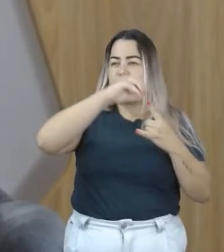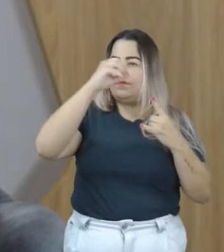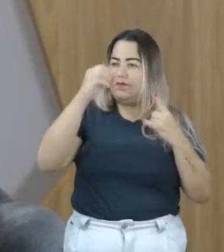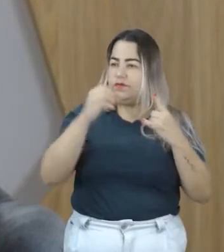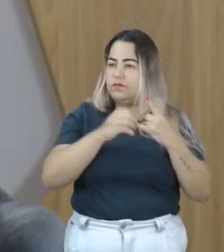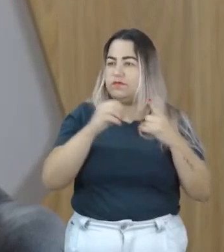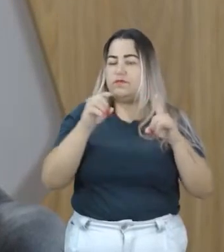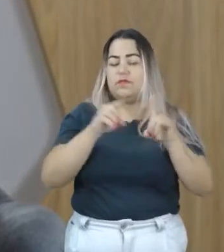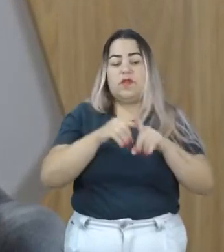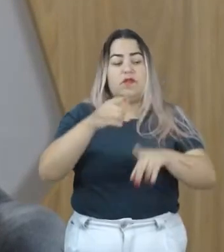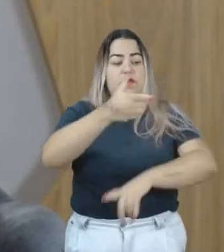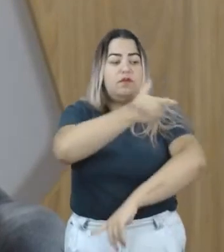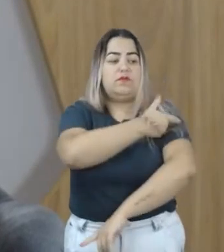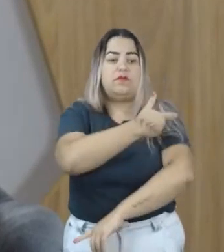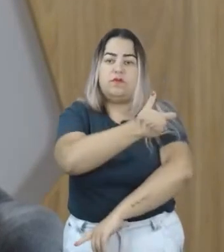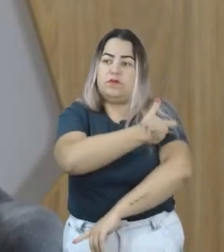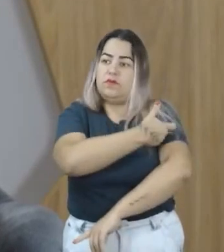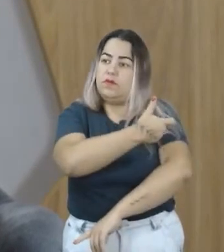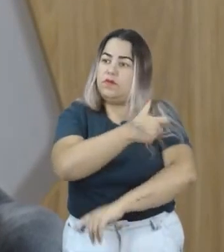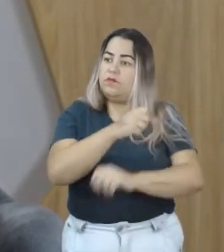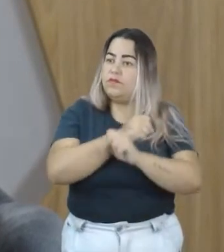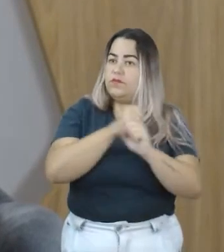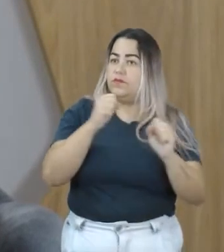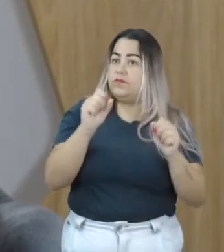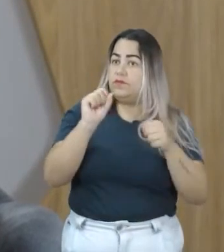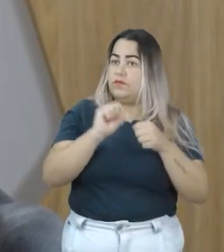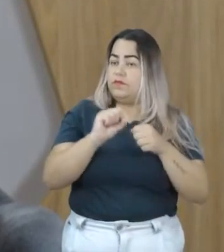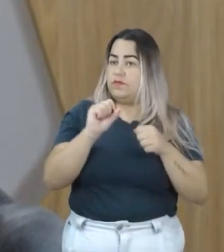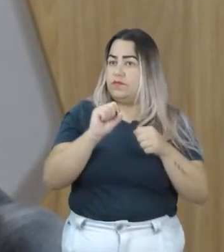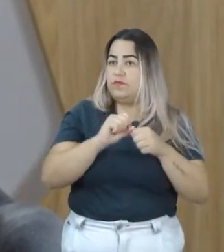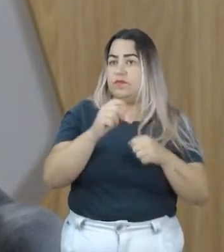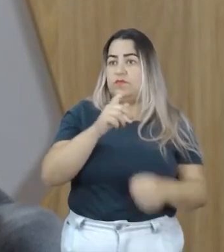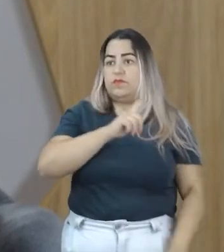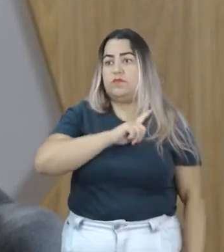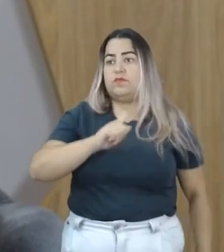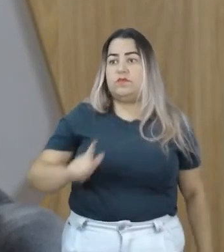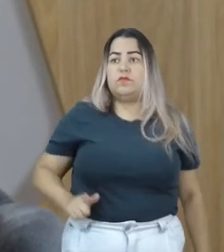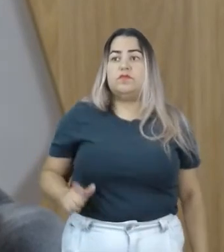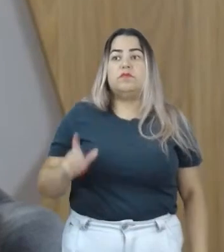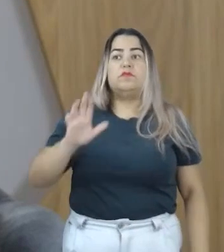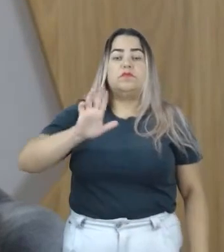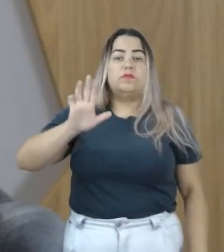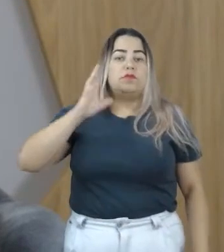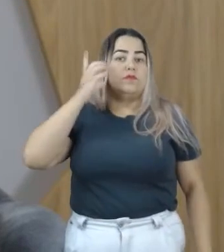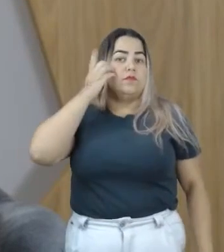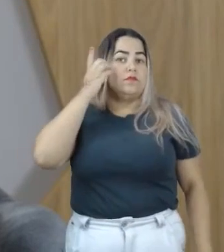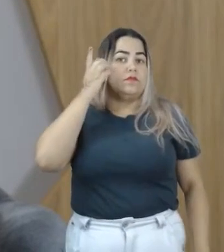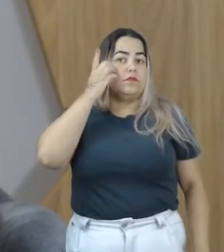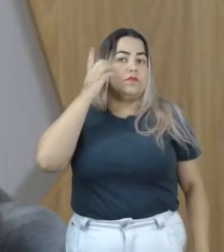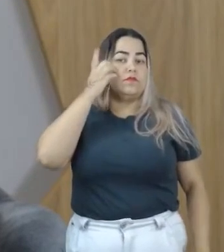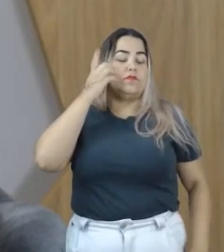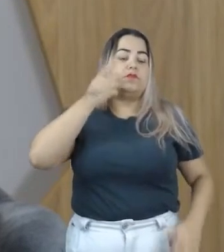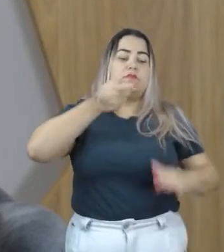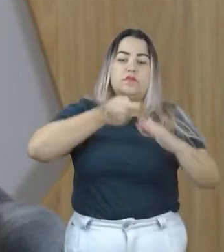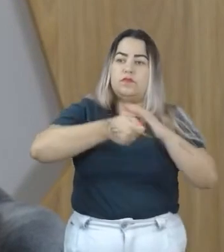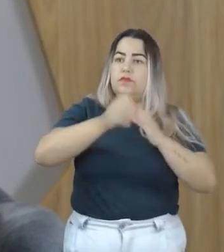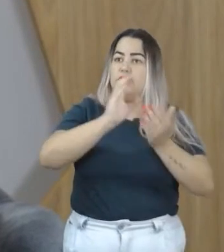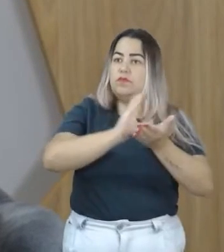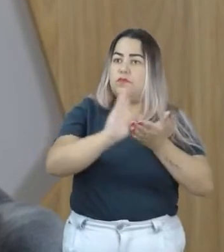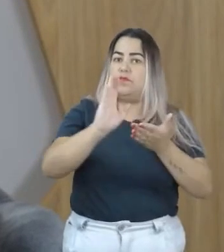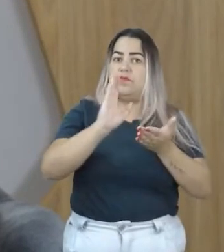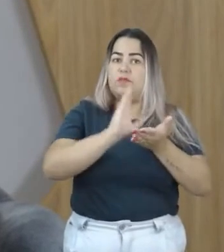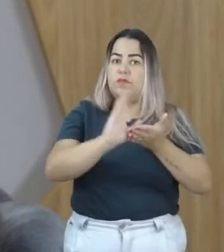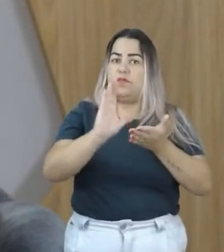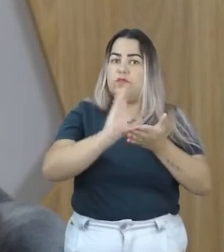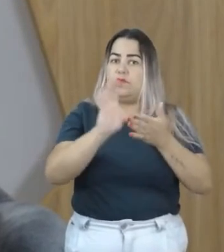Covid foi possível de ser feita aqui porque nos governos de Lula e Dilma o governo federal investiu no Instituto